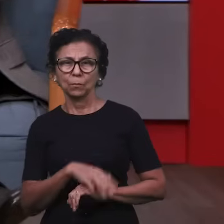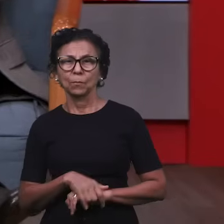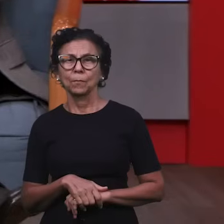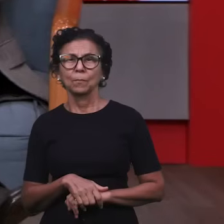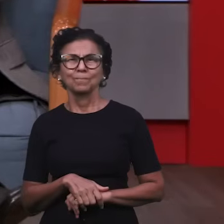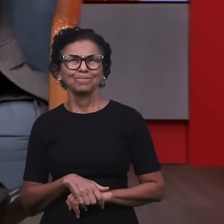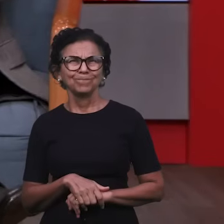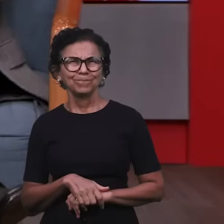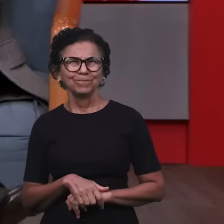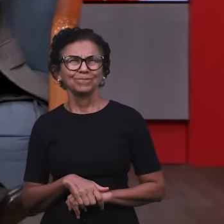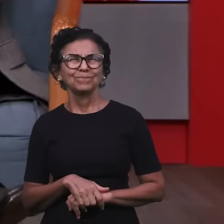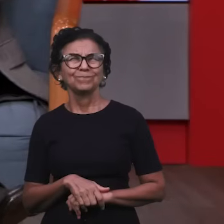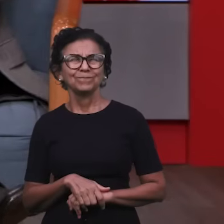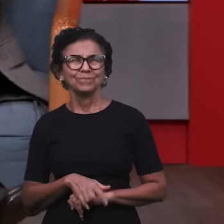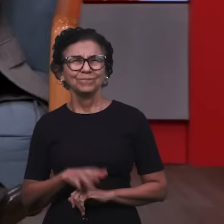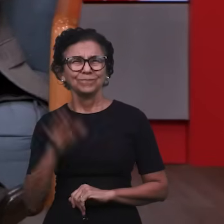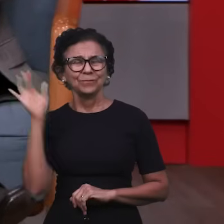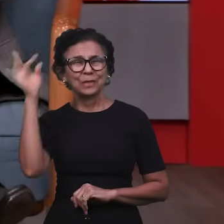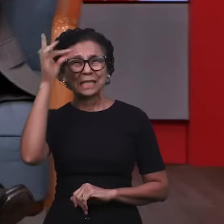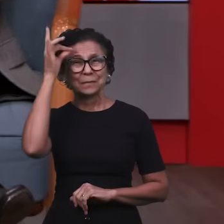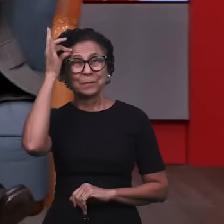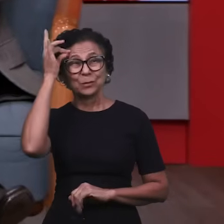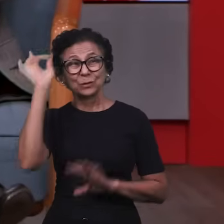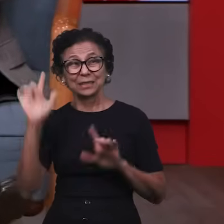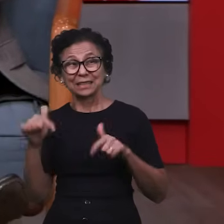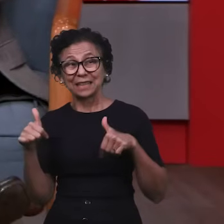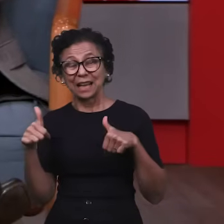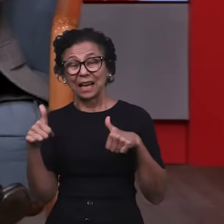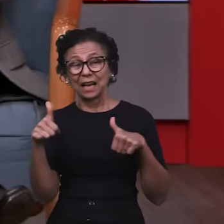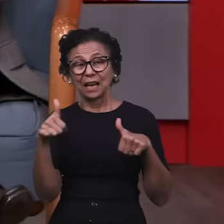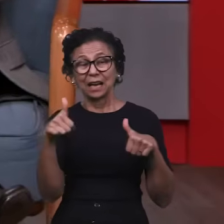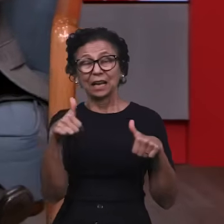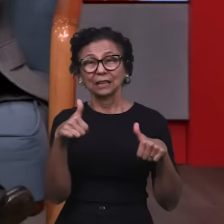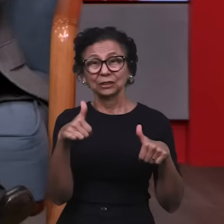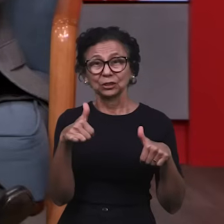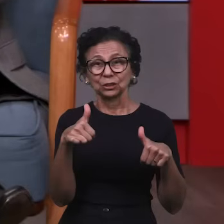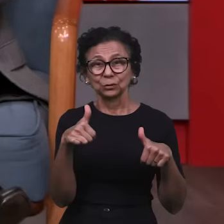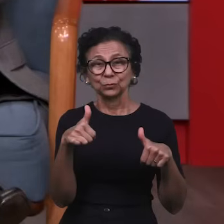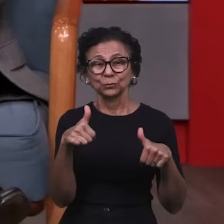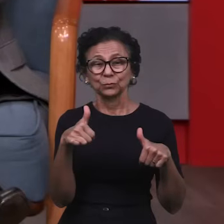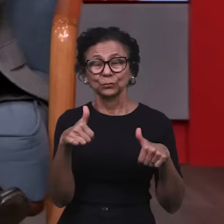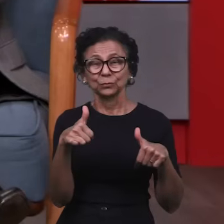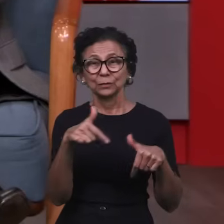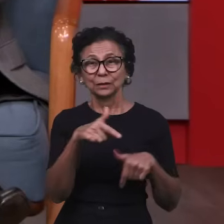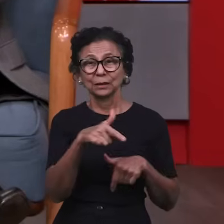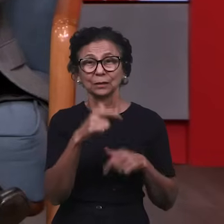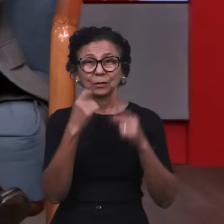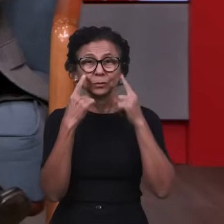espírito, que atingiu a alma aquele homem começou a chorar.